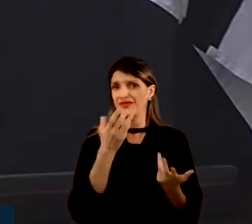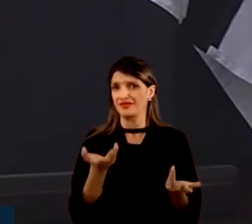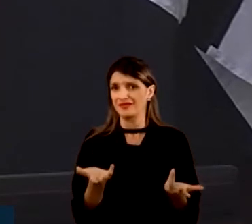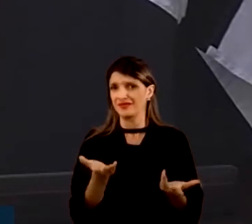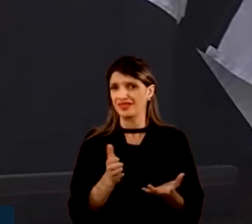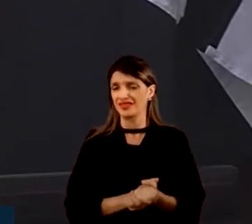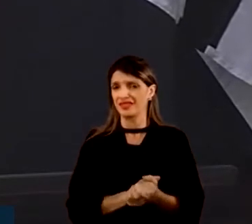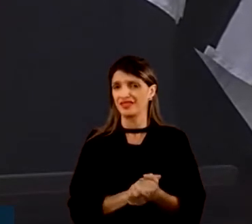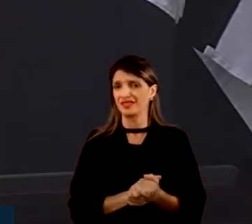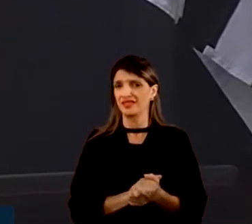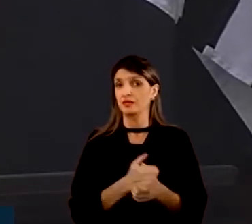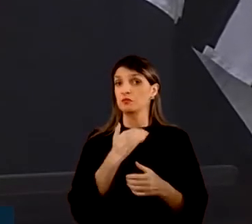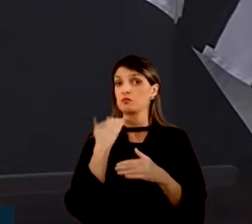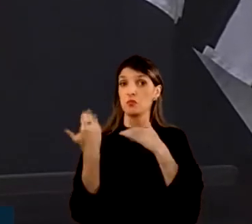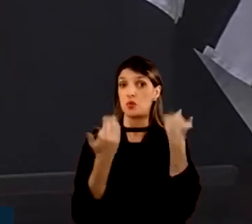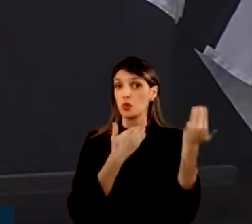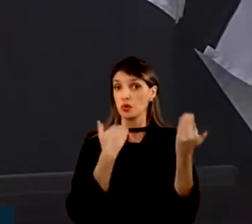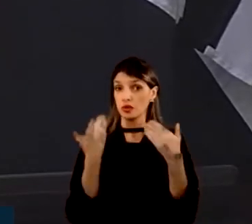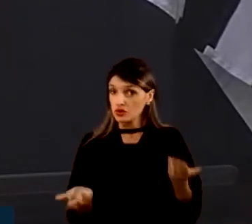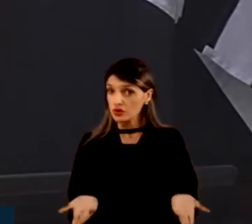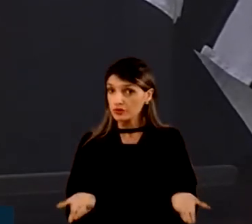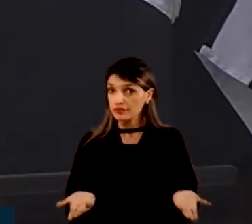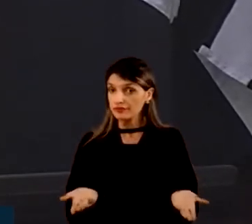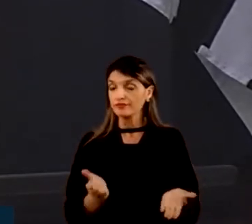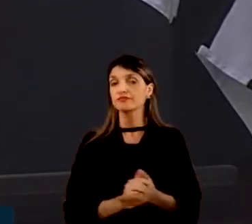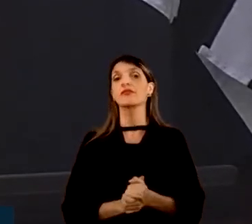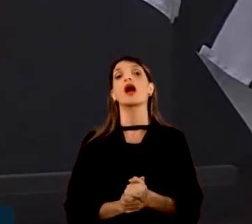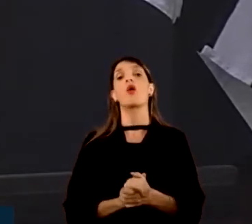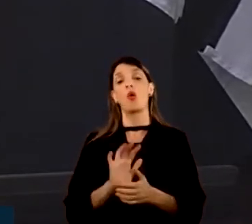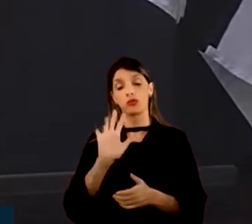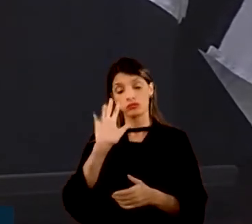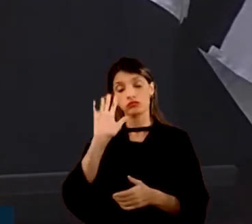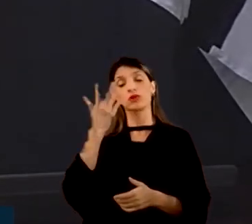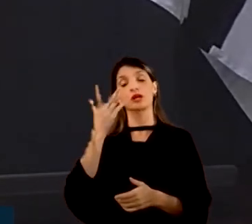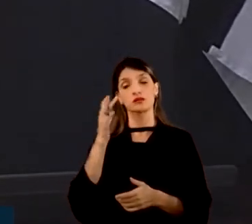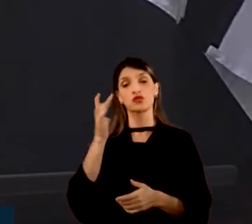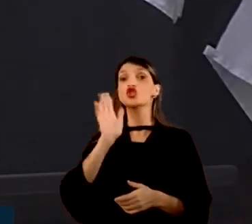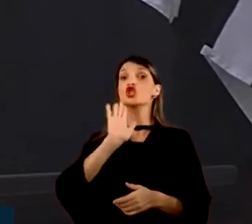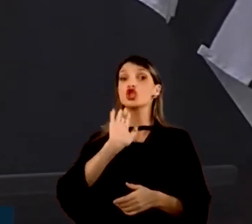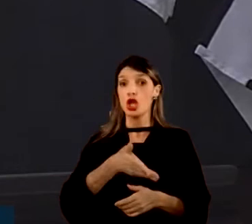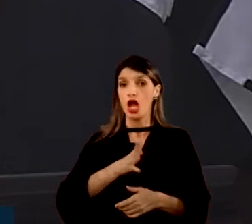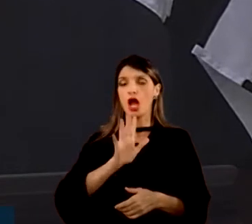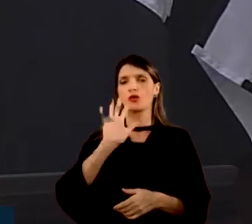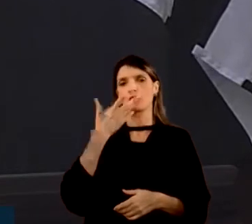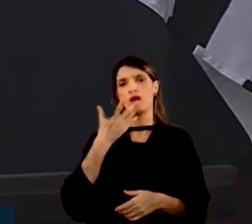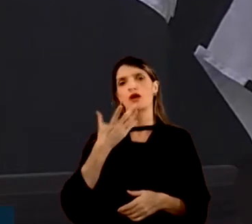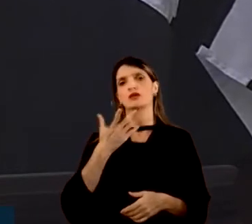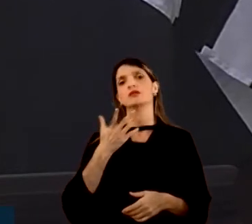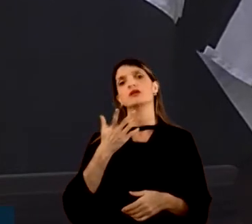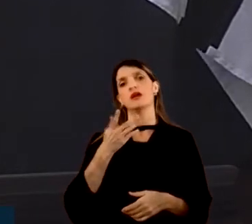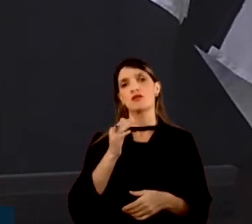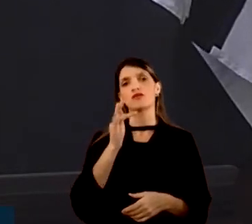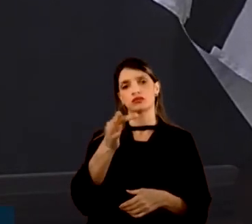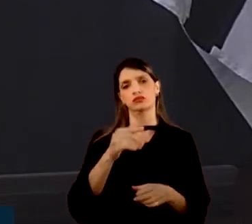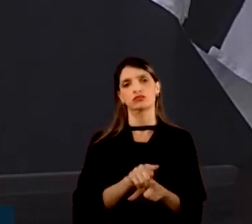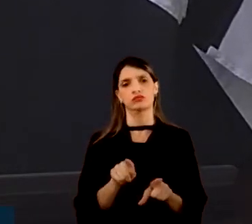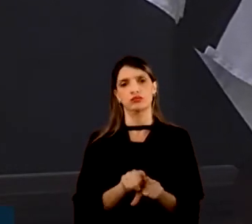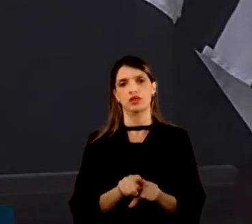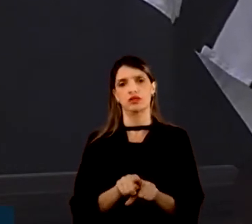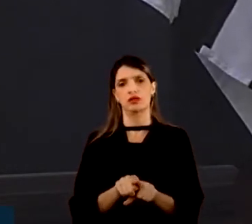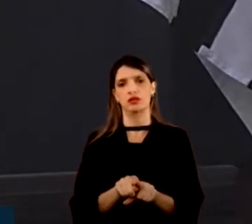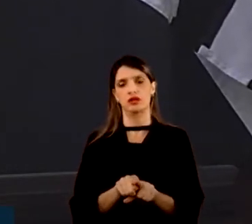Óbitos vão acontecer, já estão acontecendo e vão acontecer. Eu não vou deixar minha